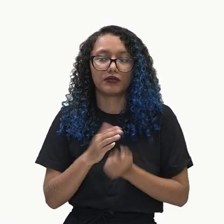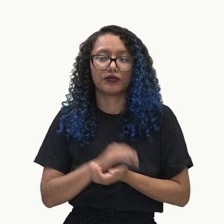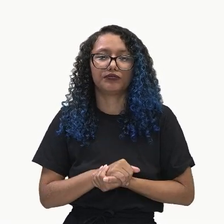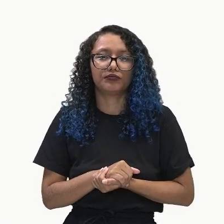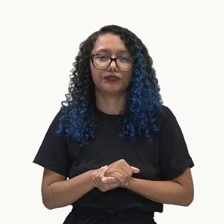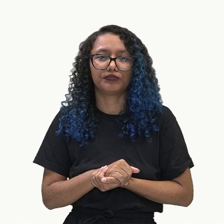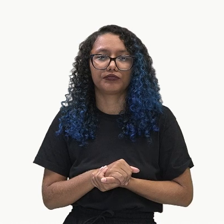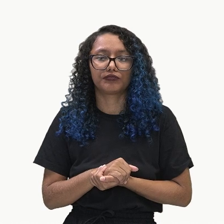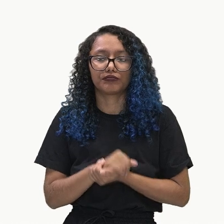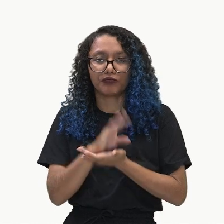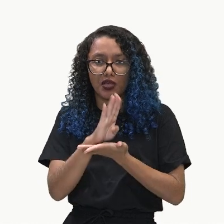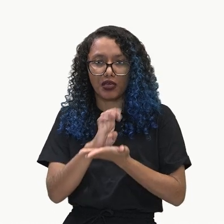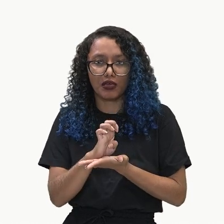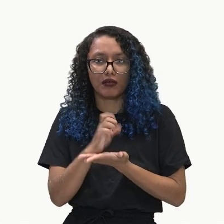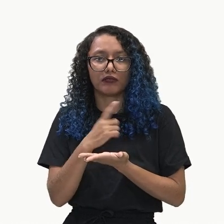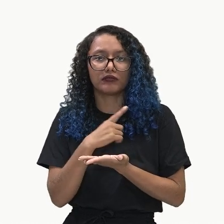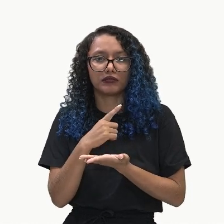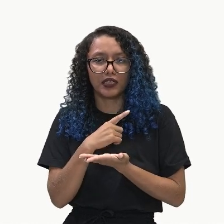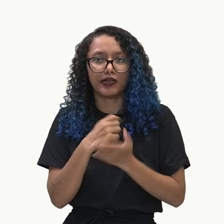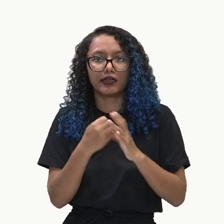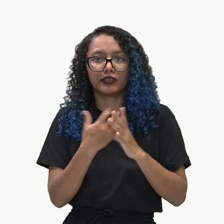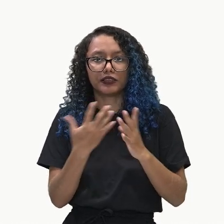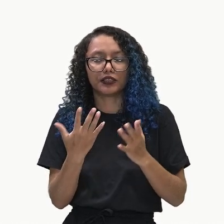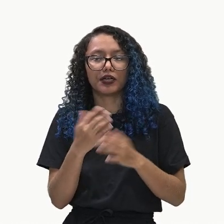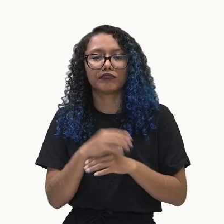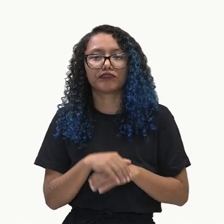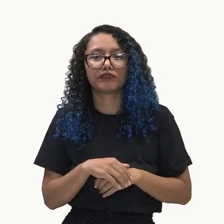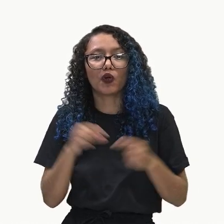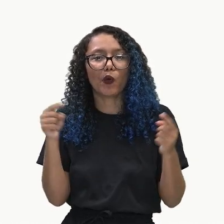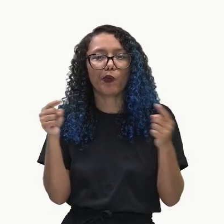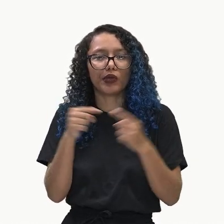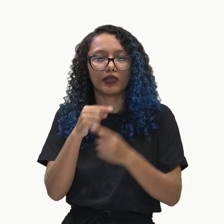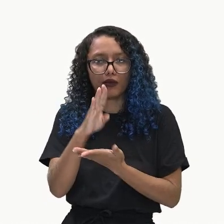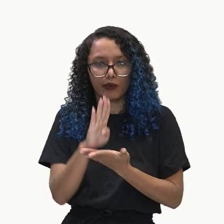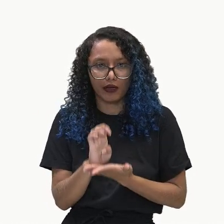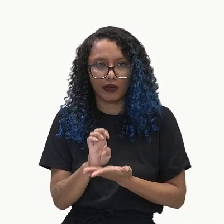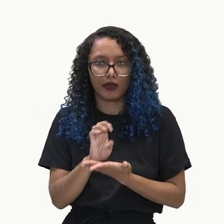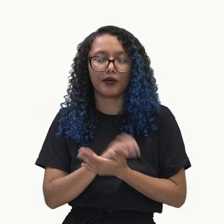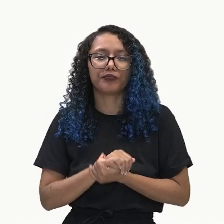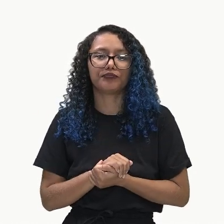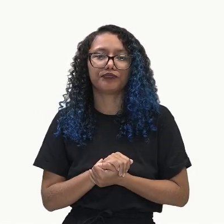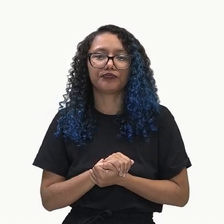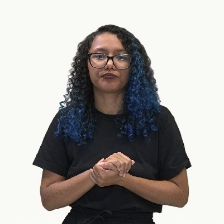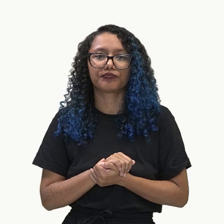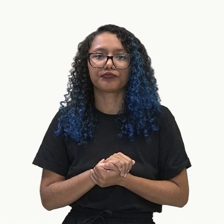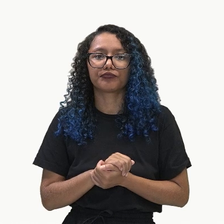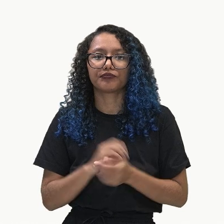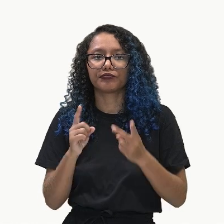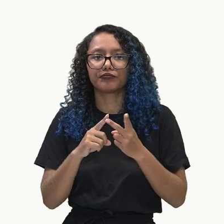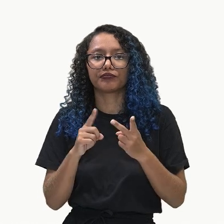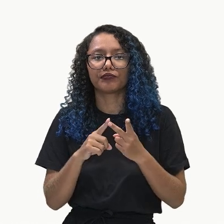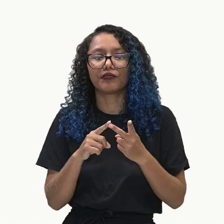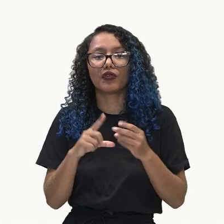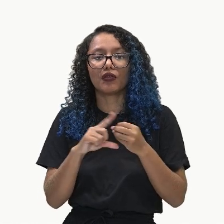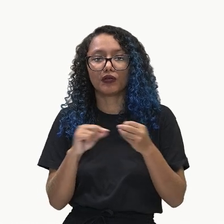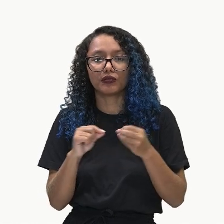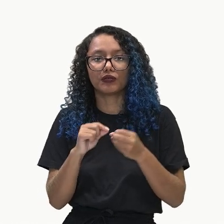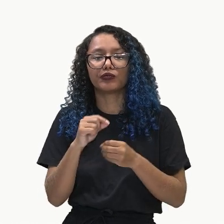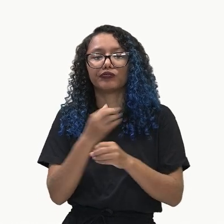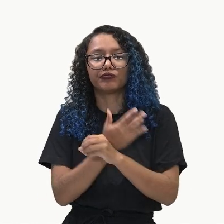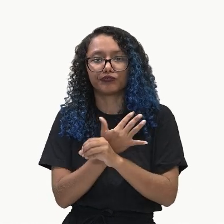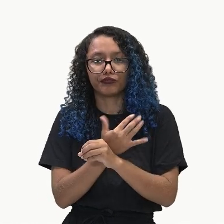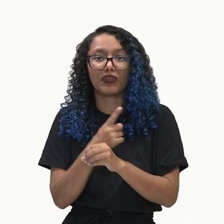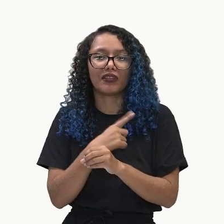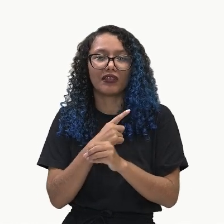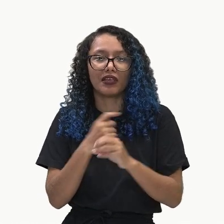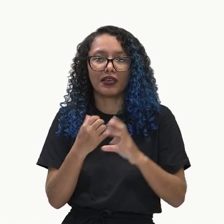que apresentam o caráter básico, certo? Óxidos ácidos, que apresentam